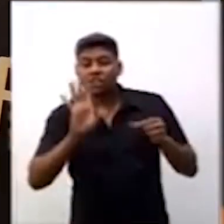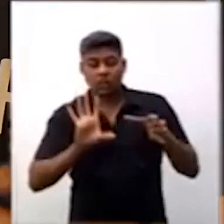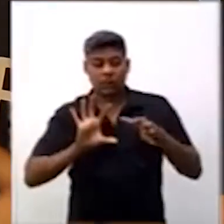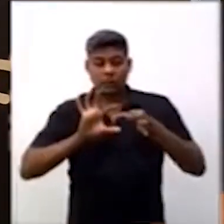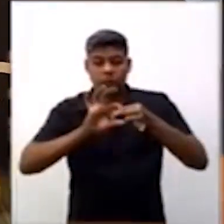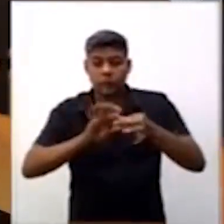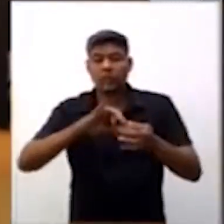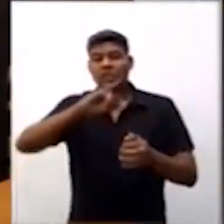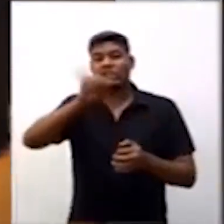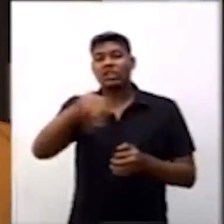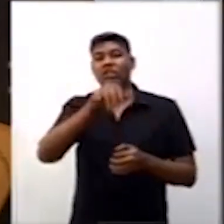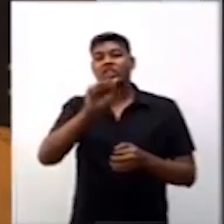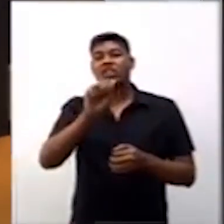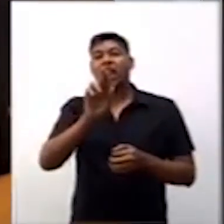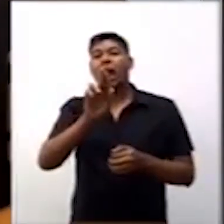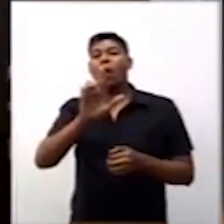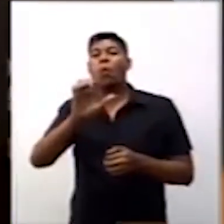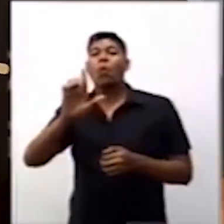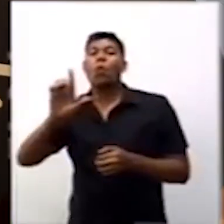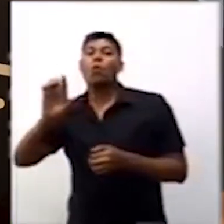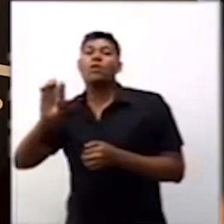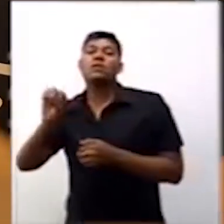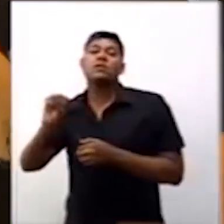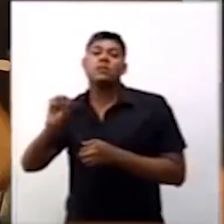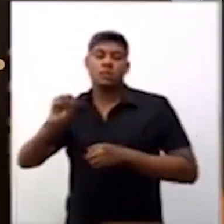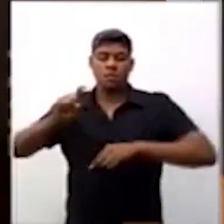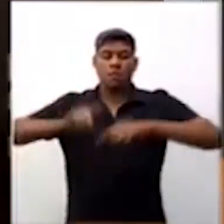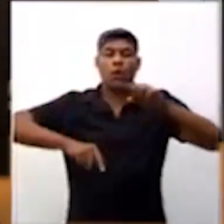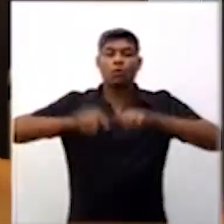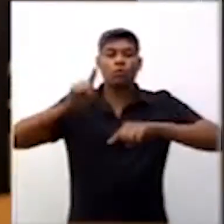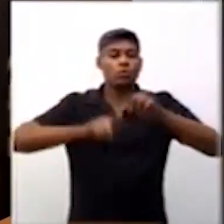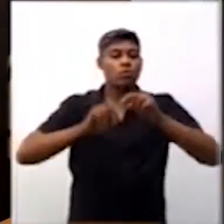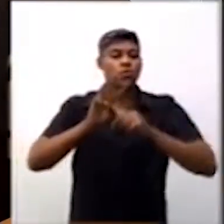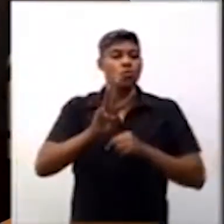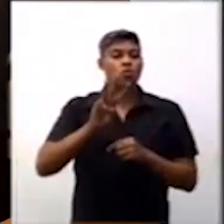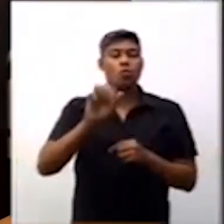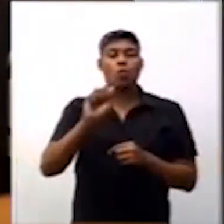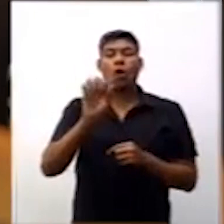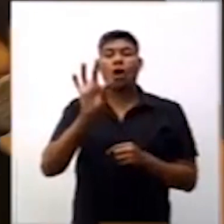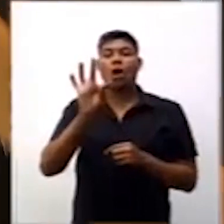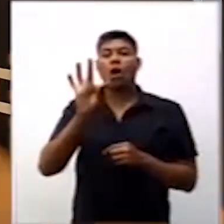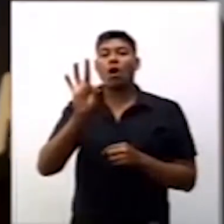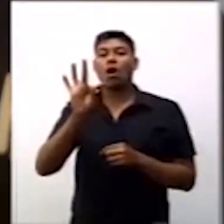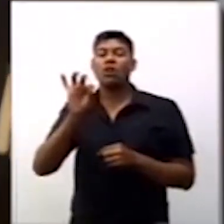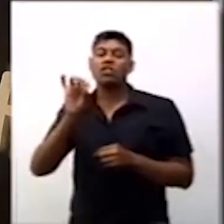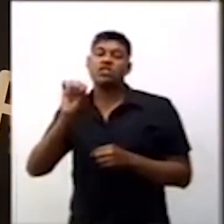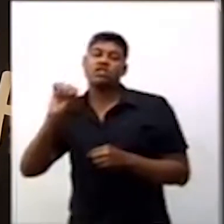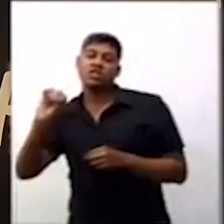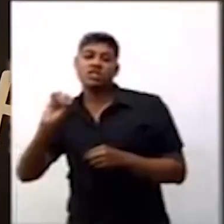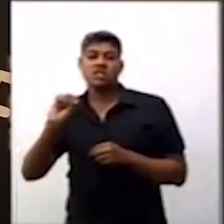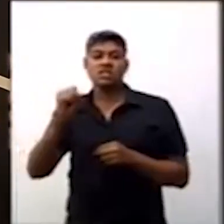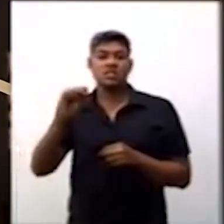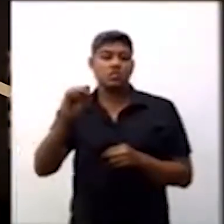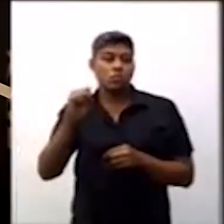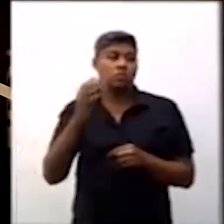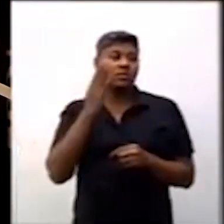Porque energia é o produto, potência tempo, joule é o produto, watt segundo. Na prática, por que eu não uso